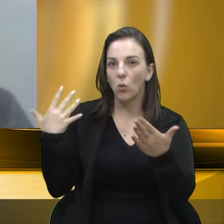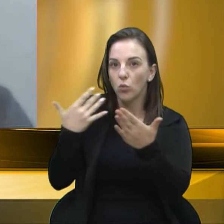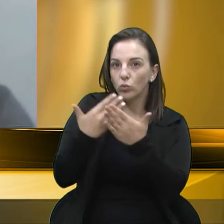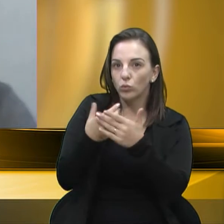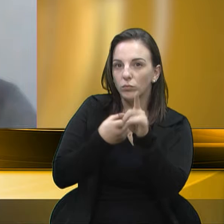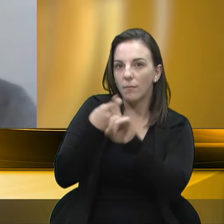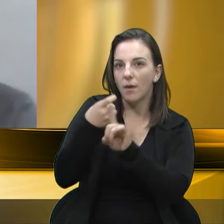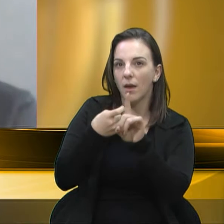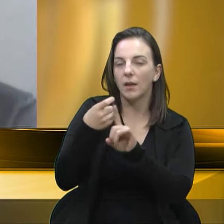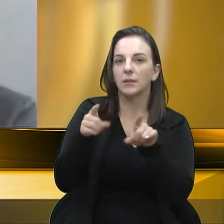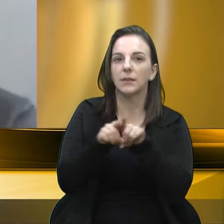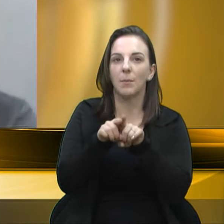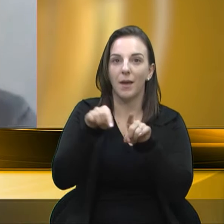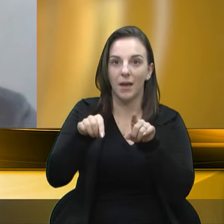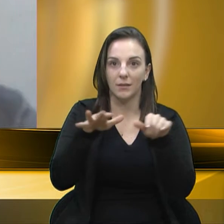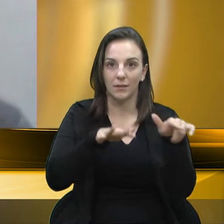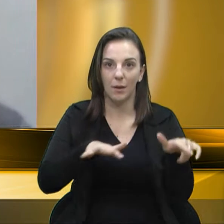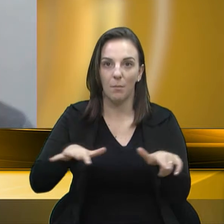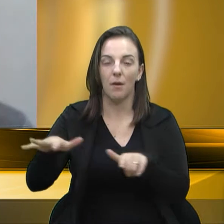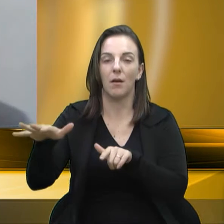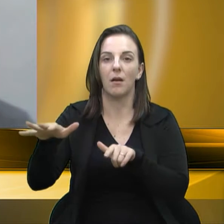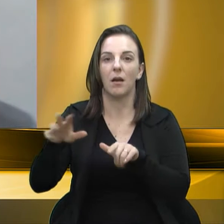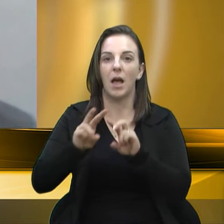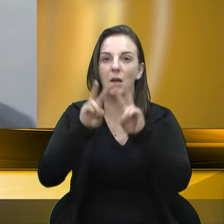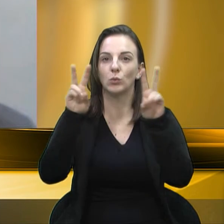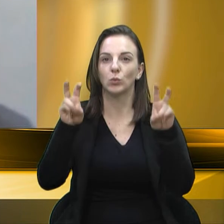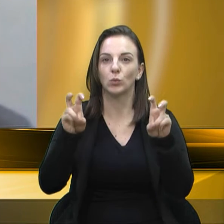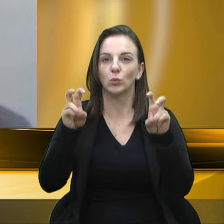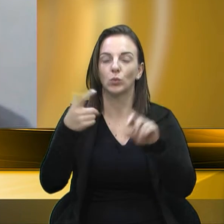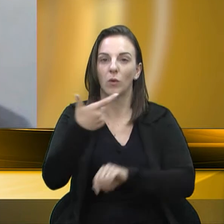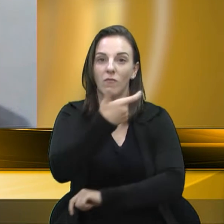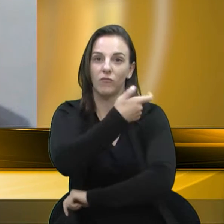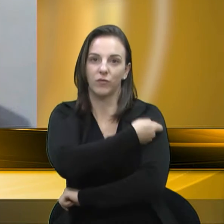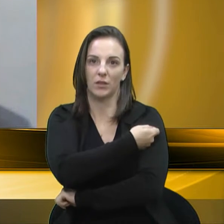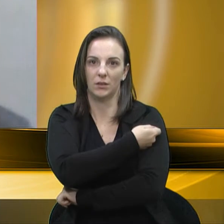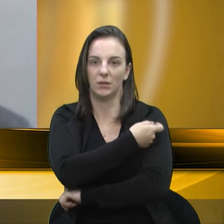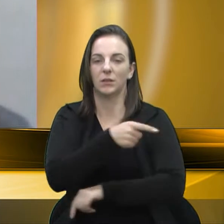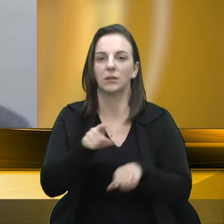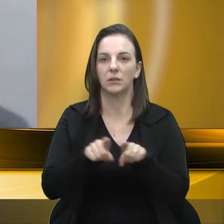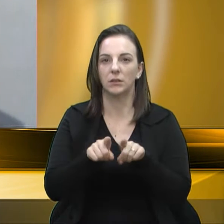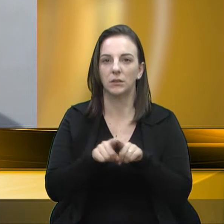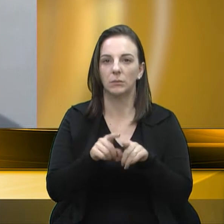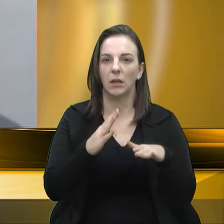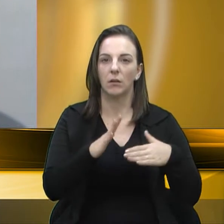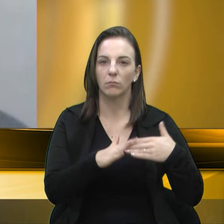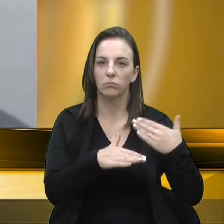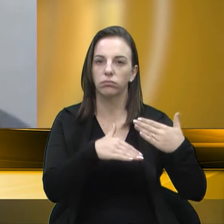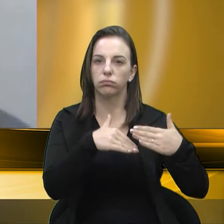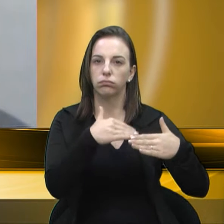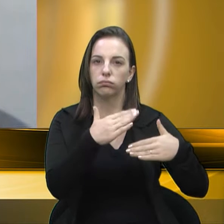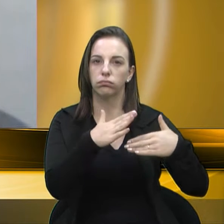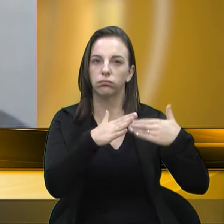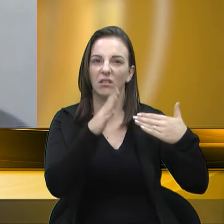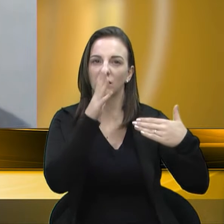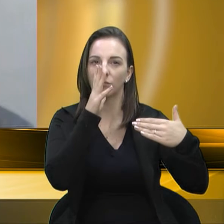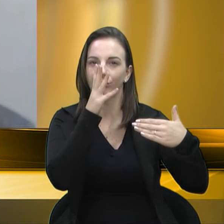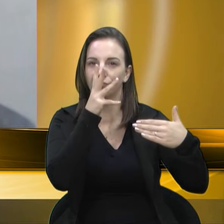relação à vacinação, né, o avanço da vacinação ou o lento avanço da vacinação no